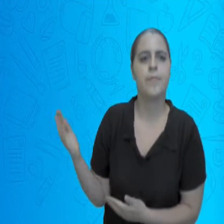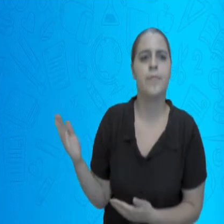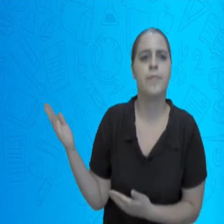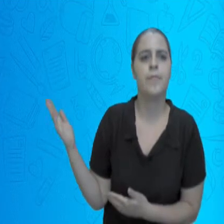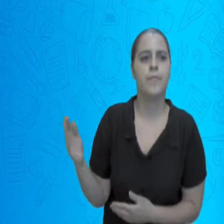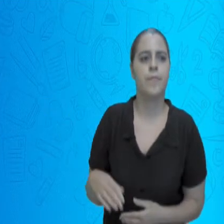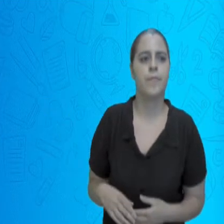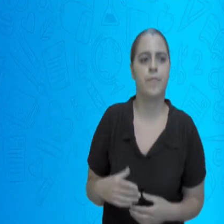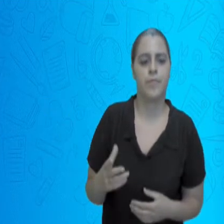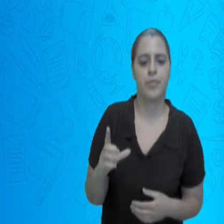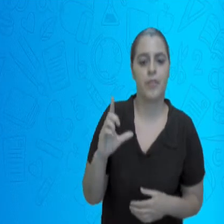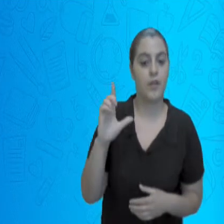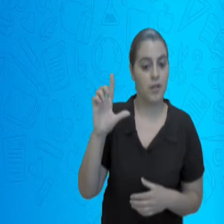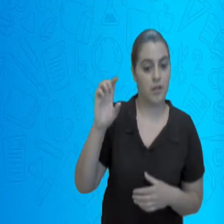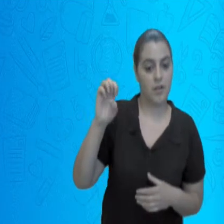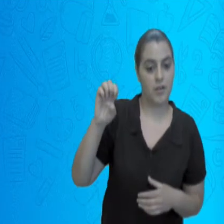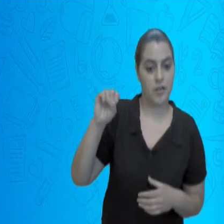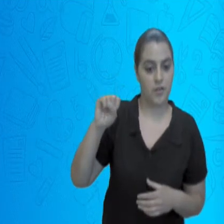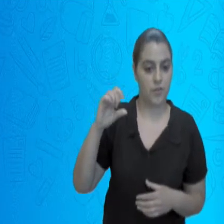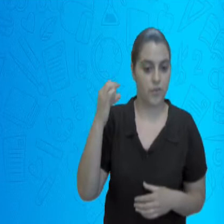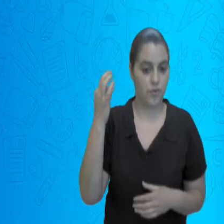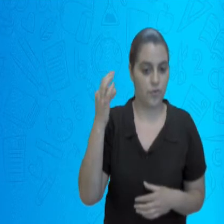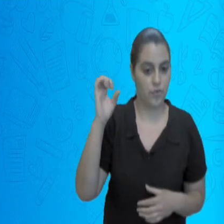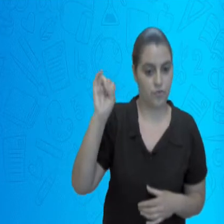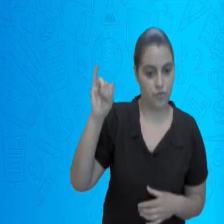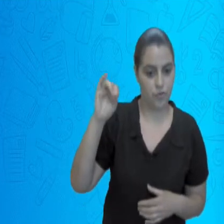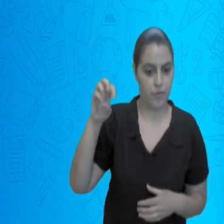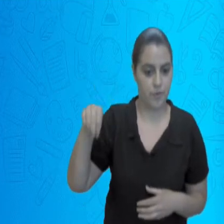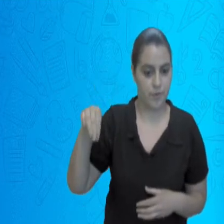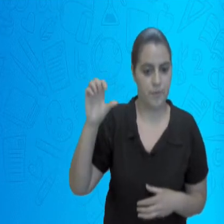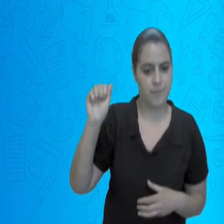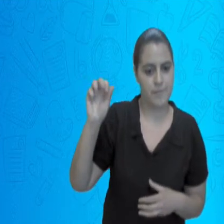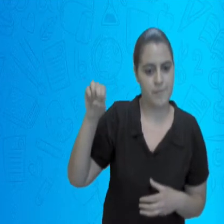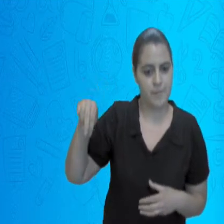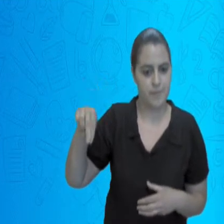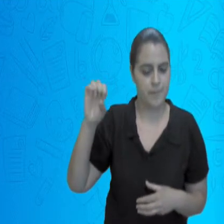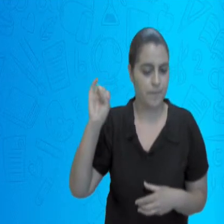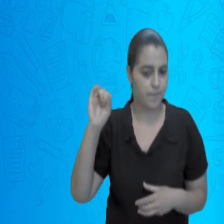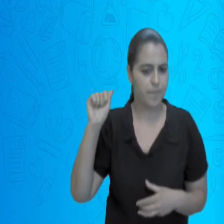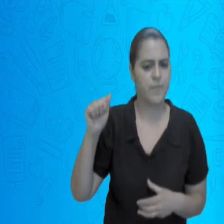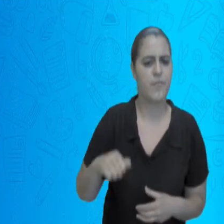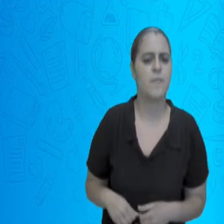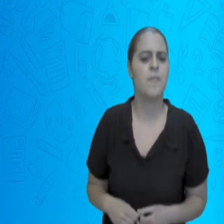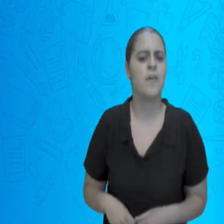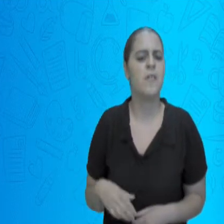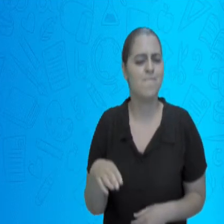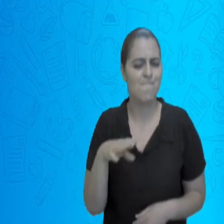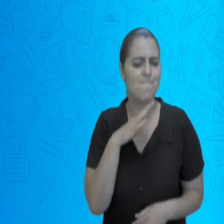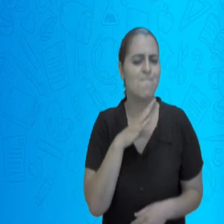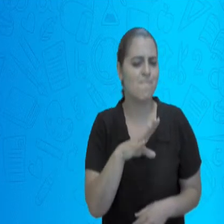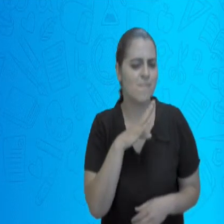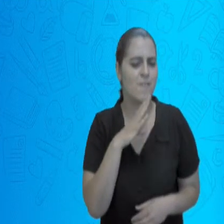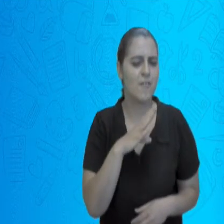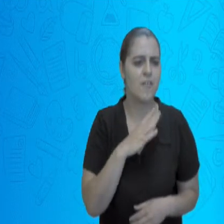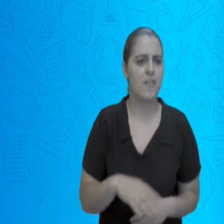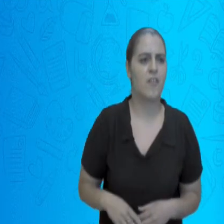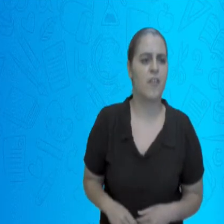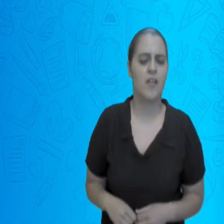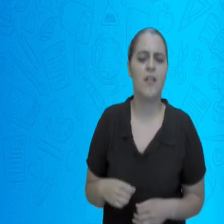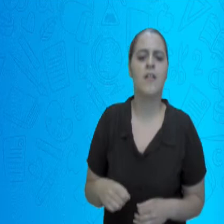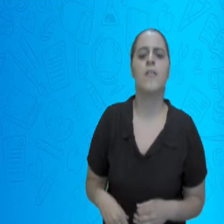a leishmaniose, inclusive na nossa região, ela é bastante conhecida e ela